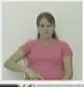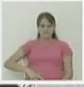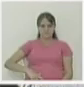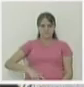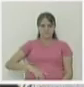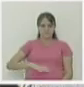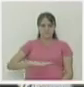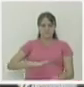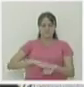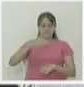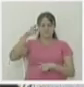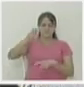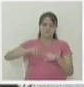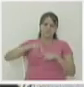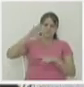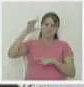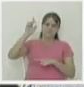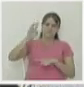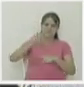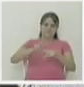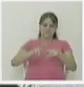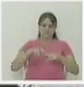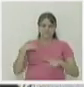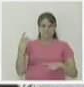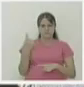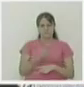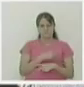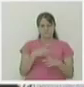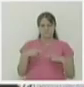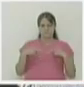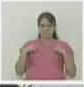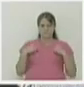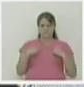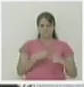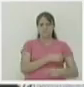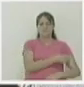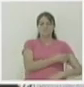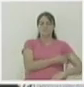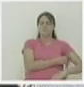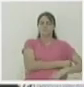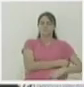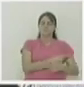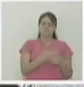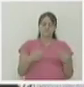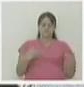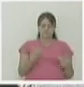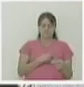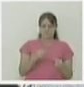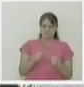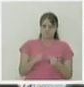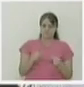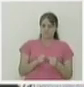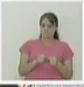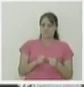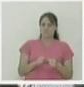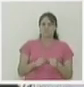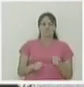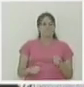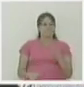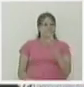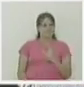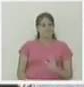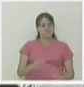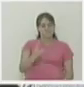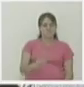Deus por causa dos nossos méritos, por aquilo que nós fazemos. Então essas pessoas coitadas se esforçam